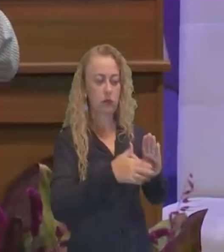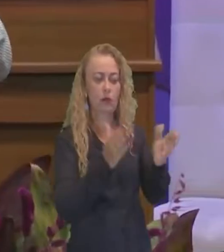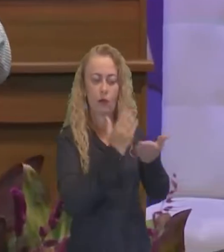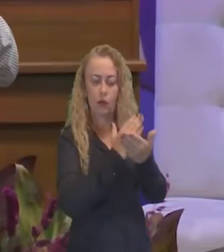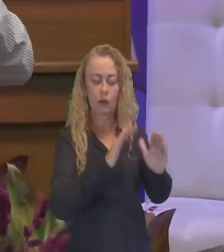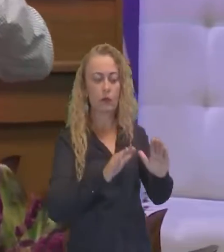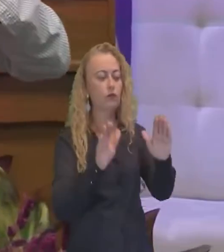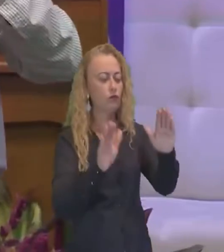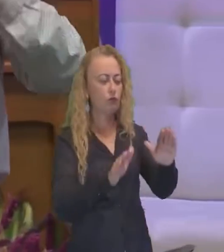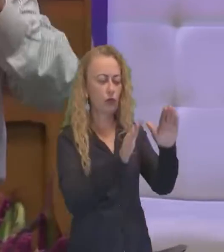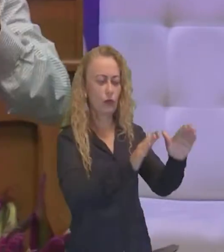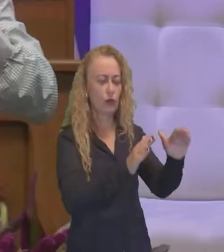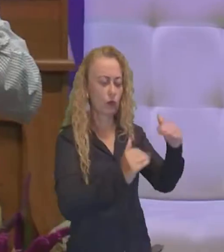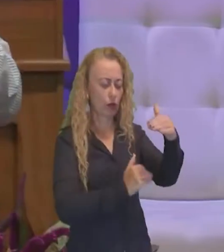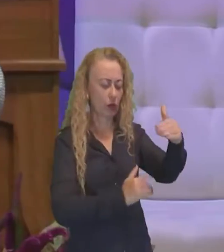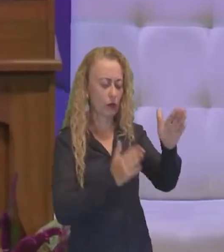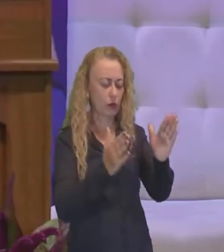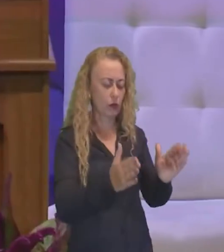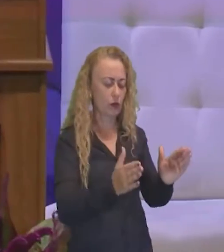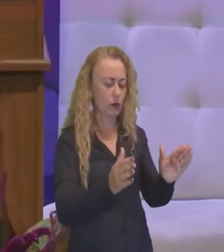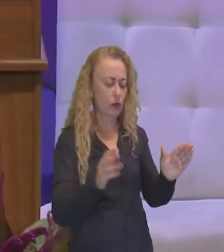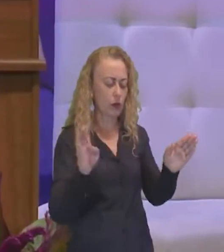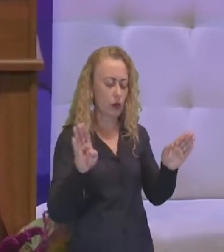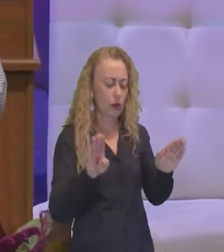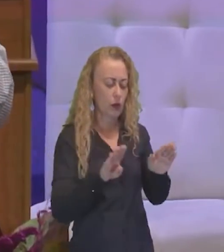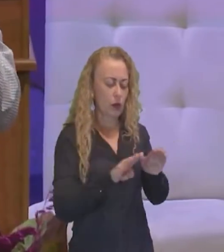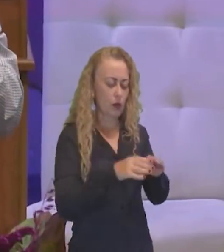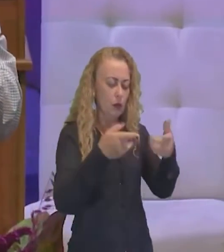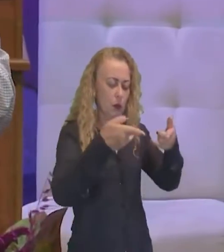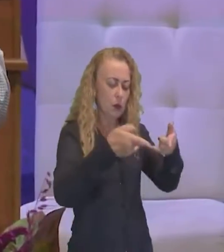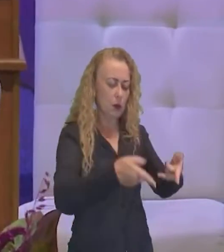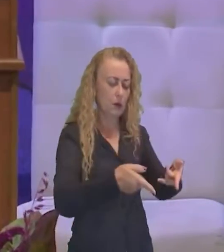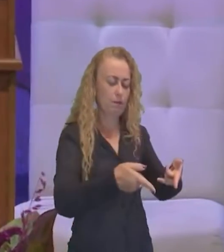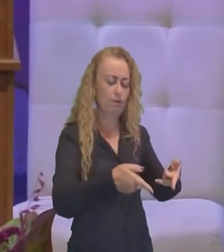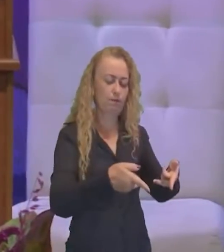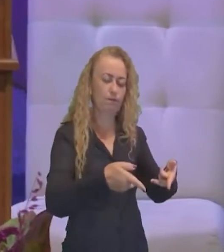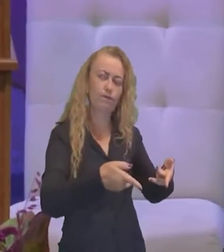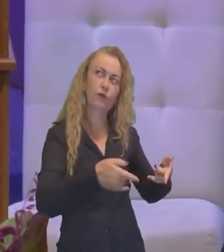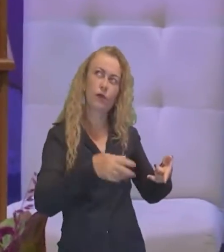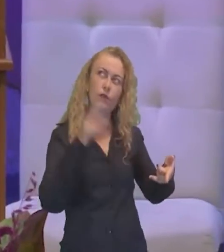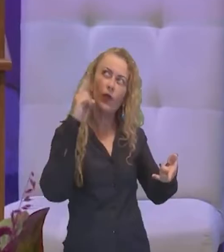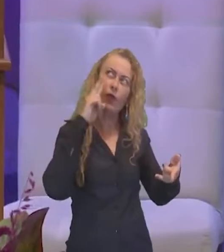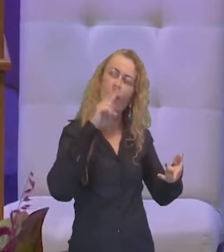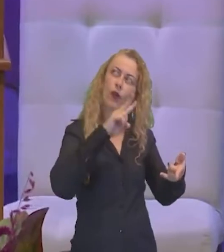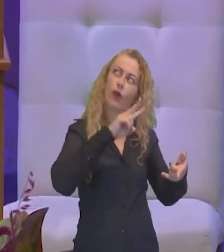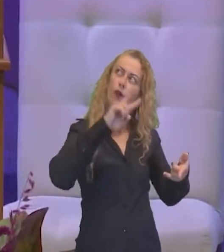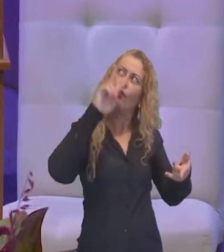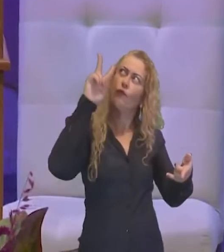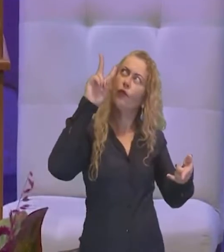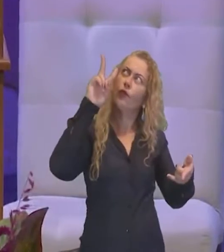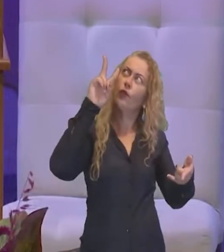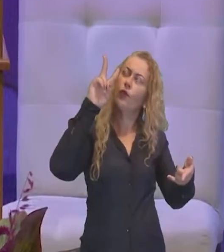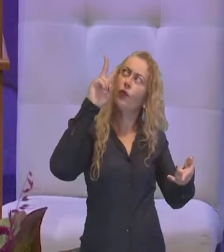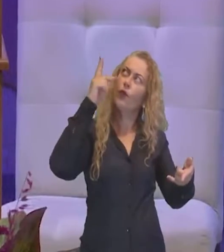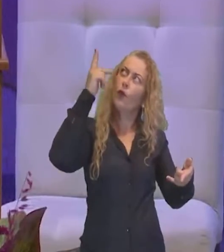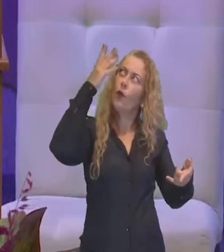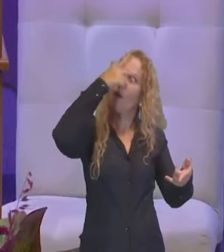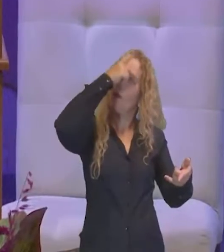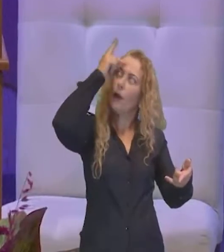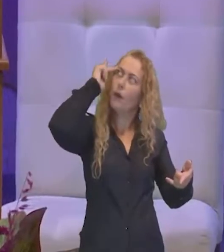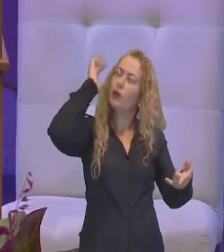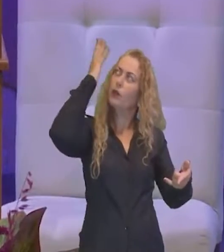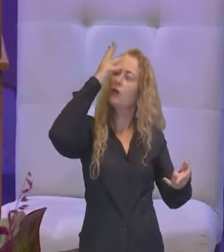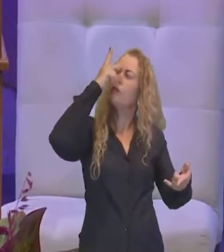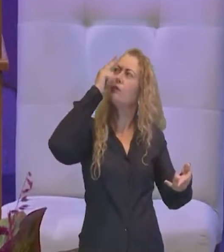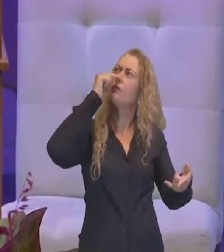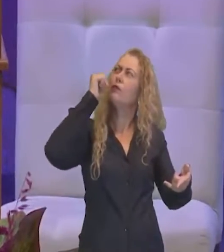no CTI que eu abri os olhos e eu vi o rosto de alguém lindo, com os lábios pintados de vermelho,